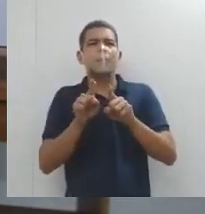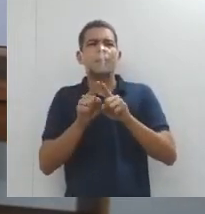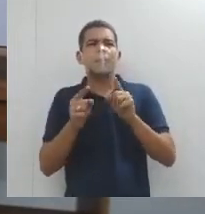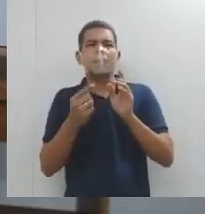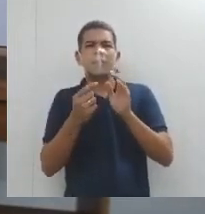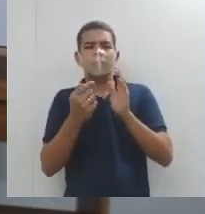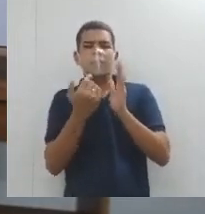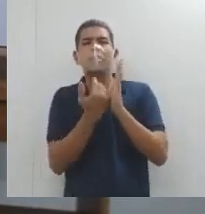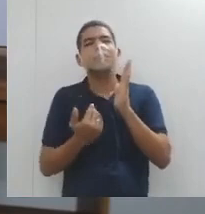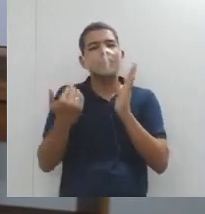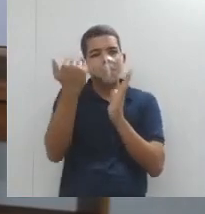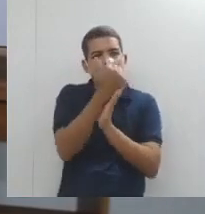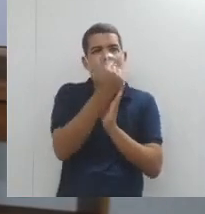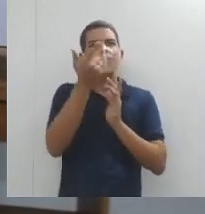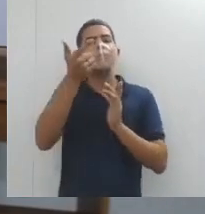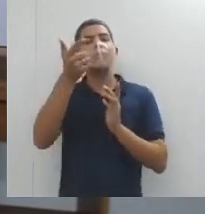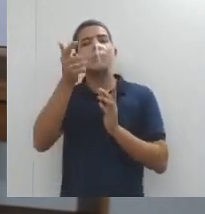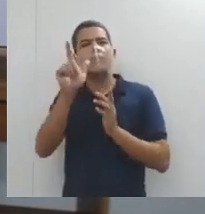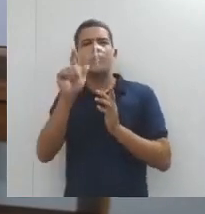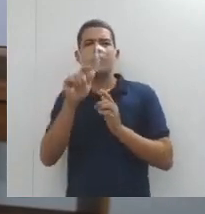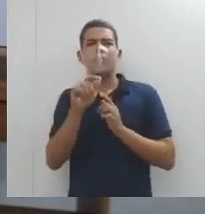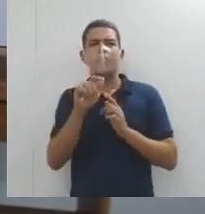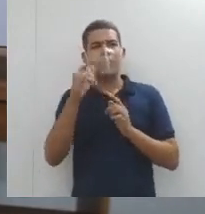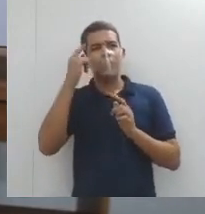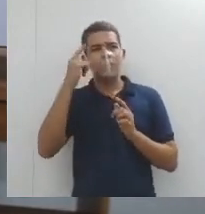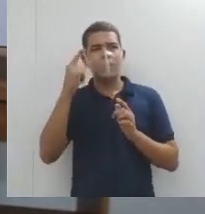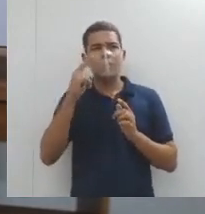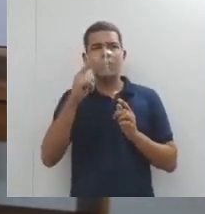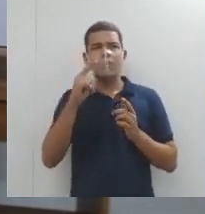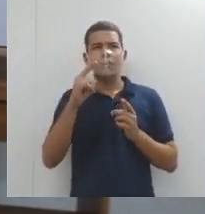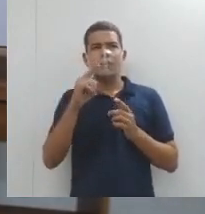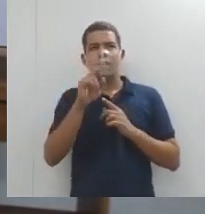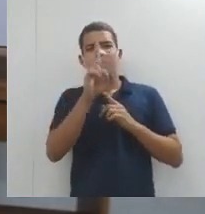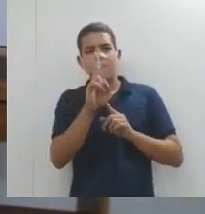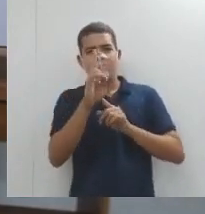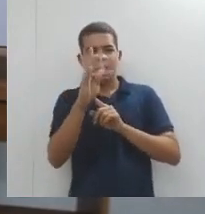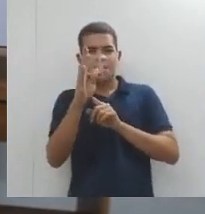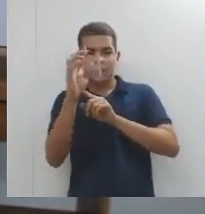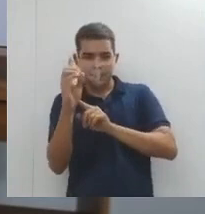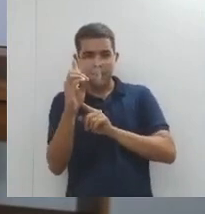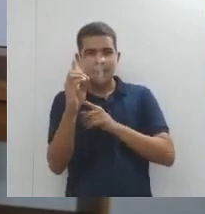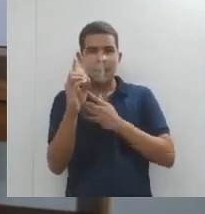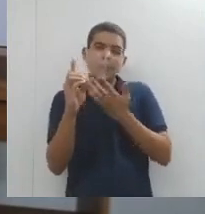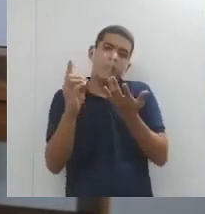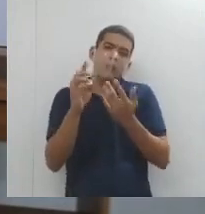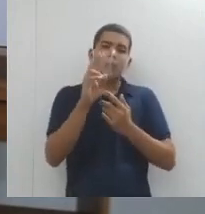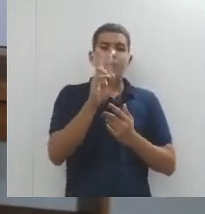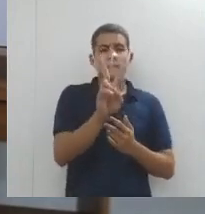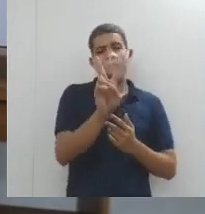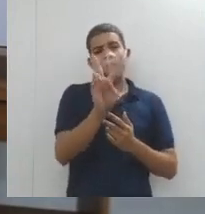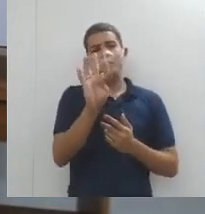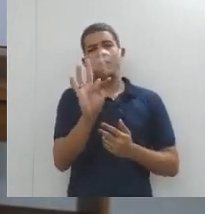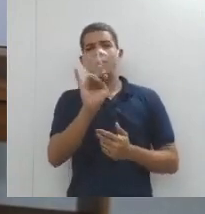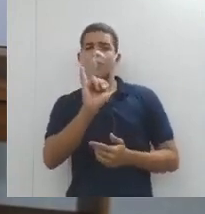é os outros dois casos, complementos verbais, objetos diretos e objetos